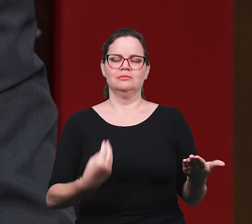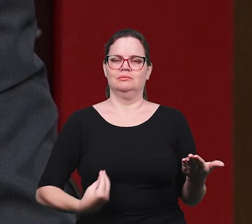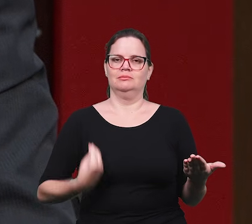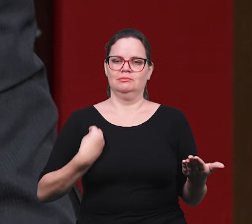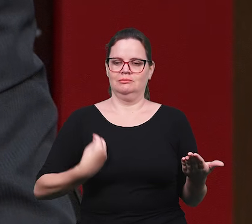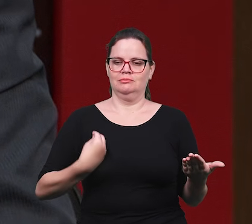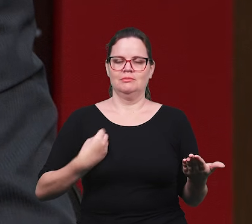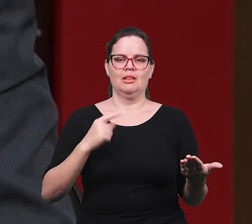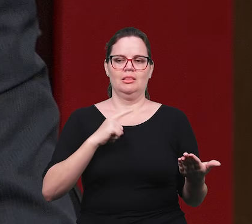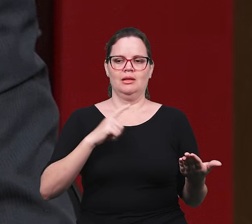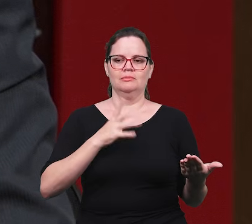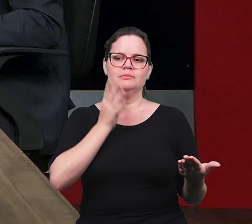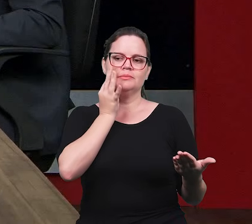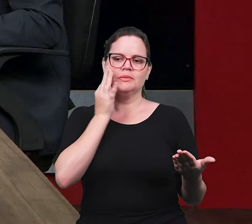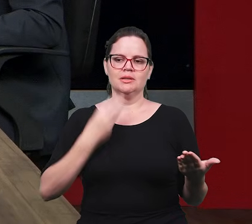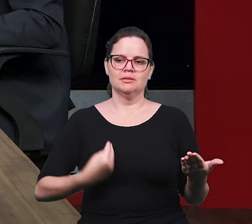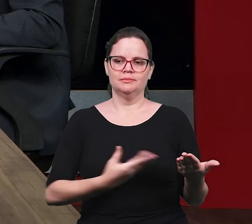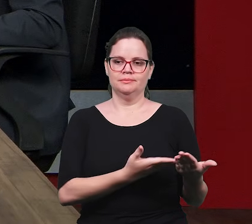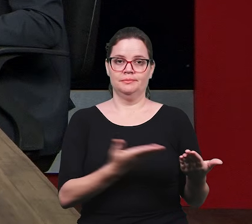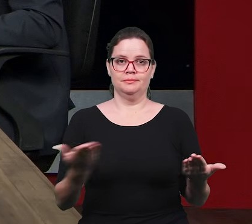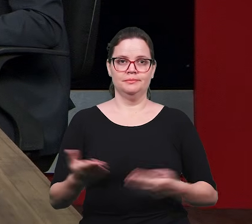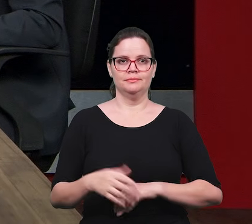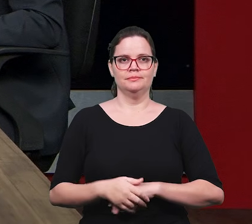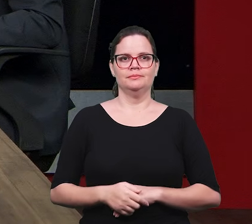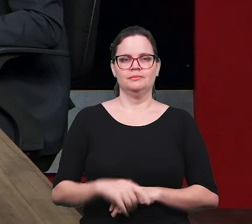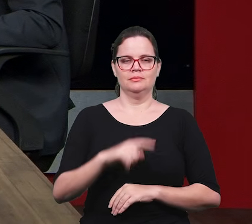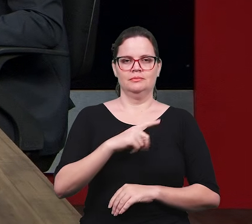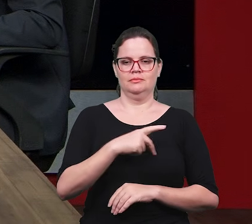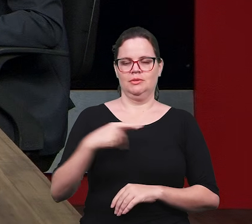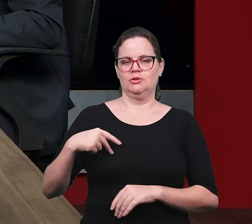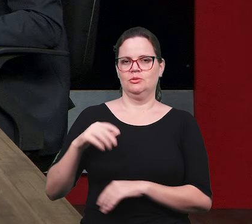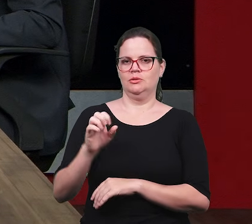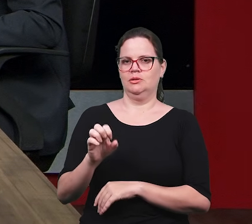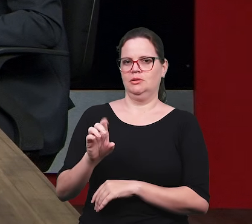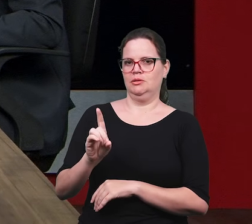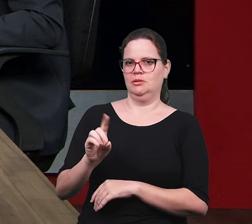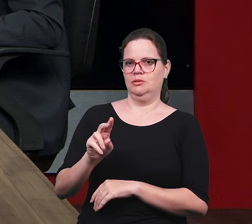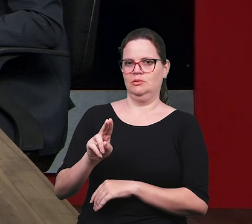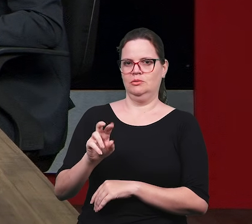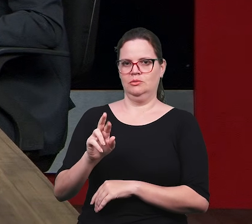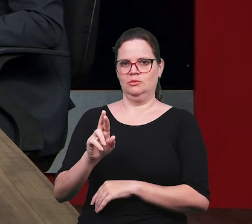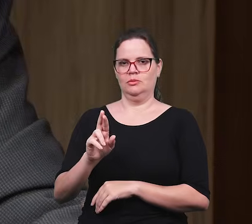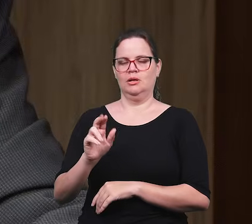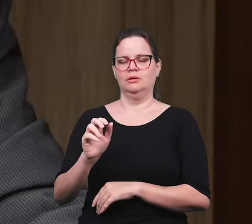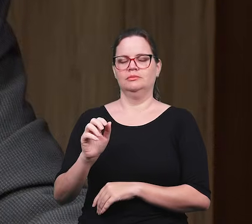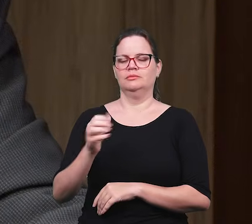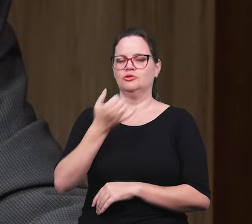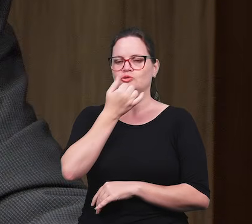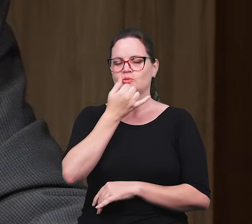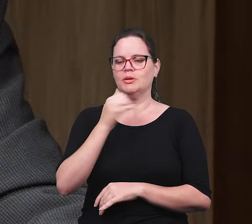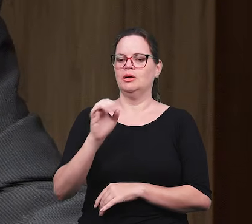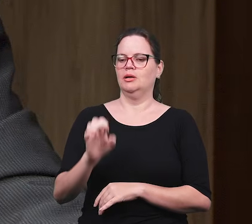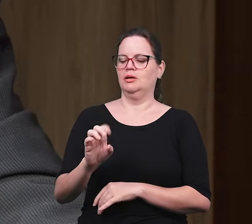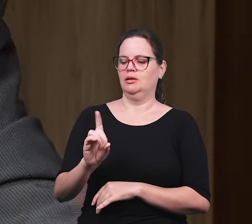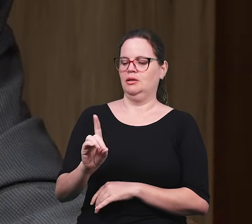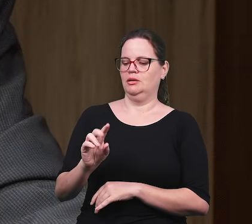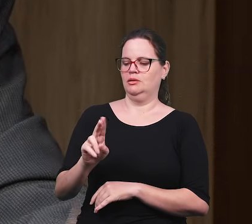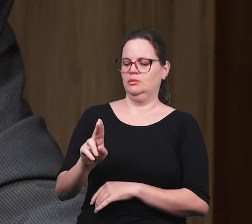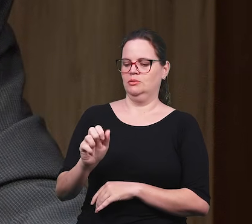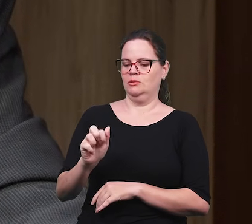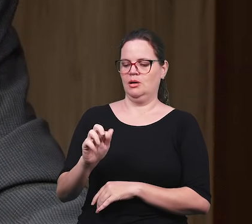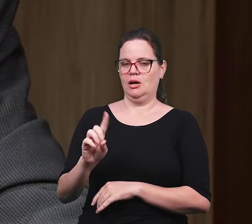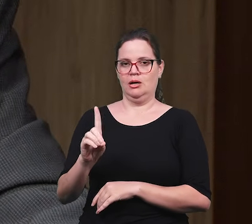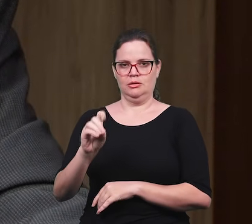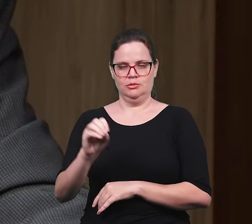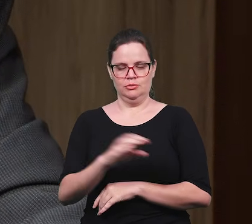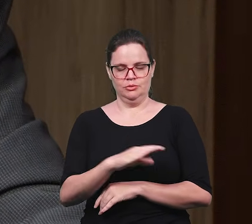do grupo Ciência e Fé, dentre eles, nosso convidado, pastor Eduardo Rosetti. A paz do Senhor. A paz do Senhor Willer, a paz do